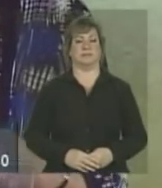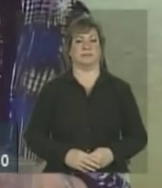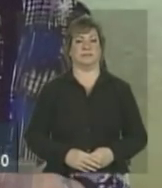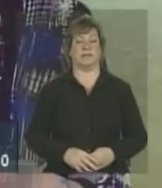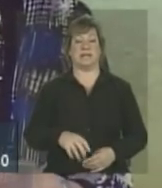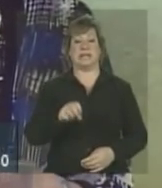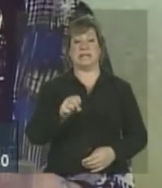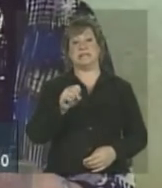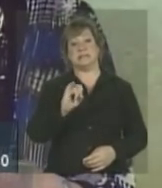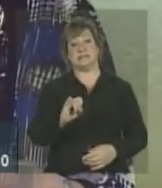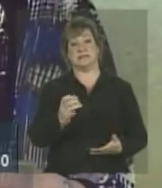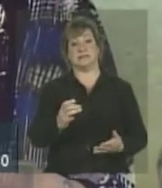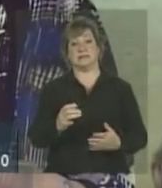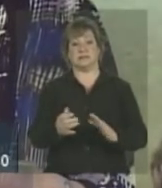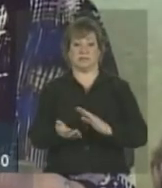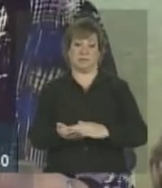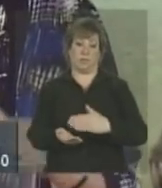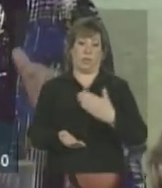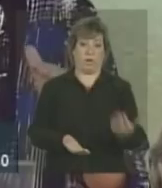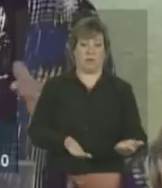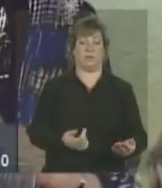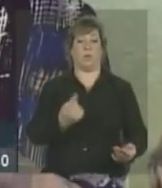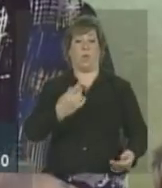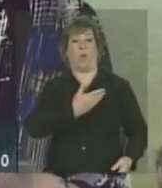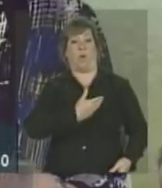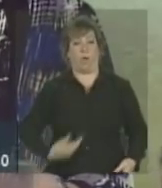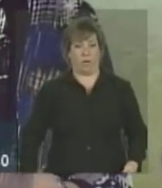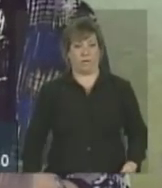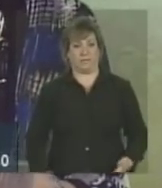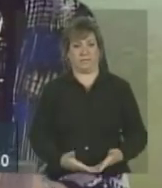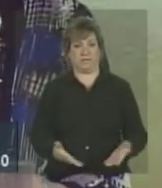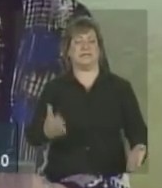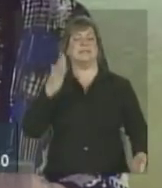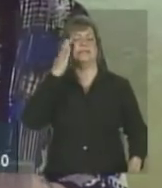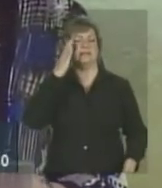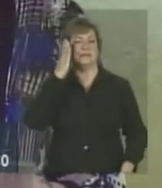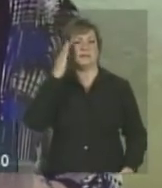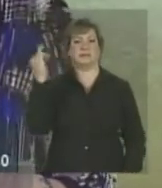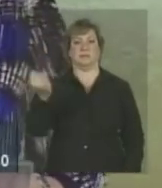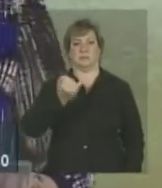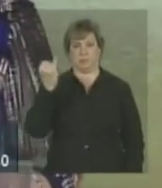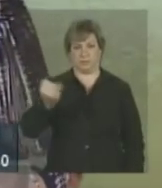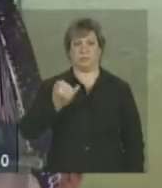Se, de um lado, o governo sabia da importância